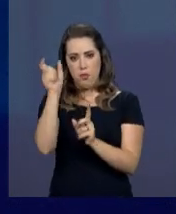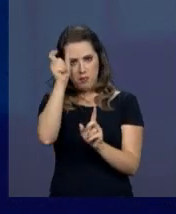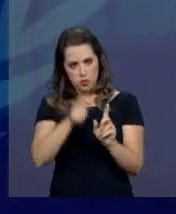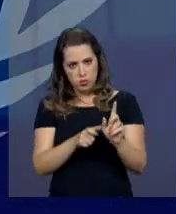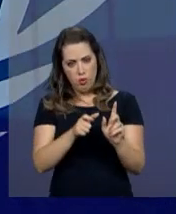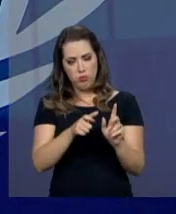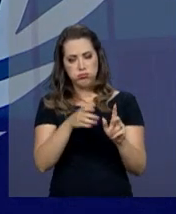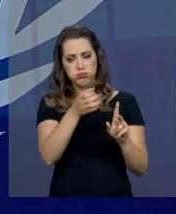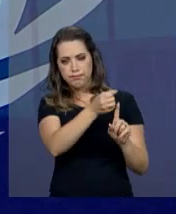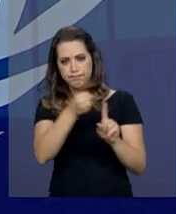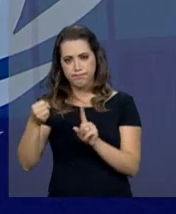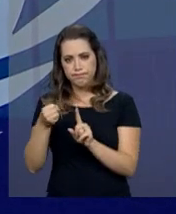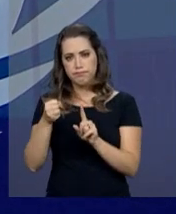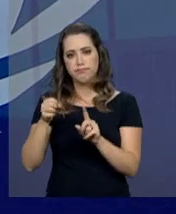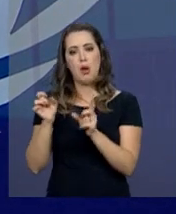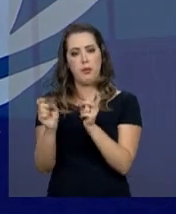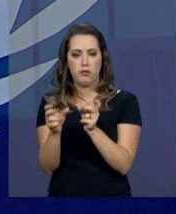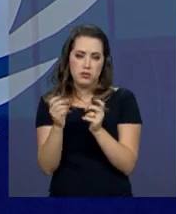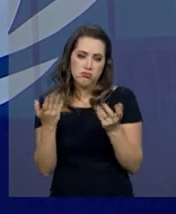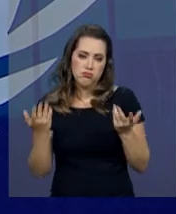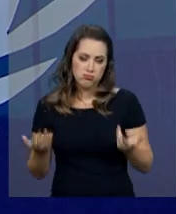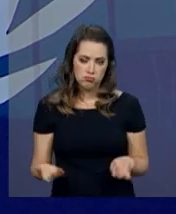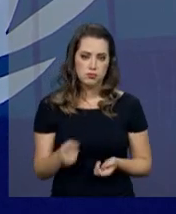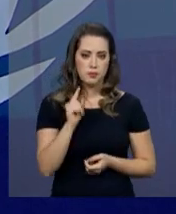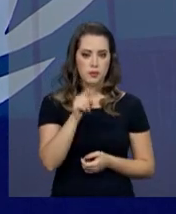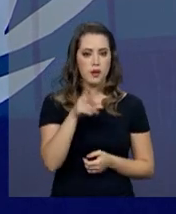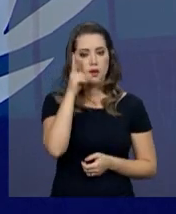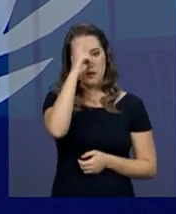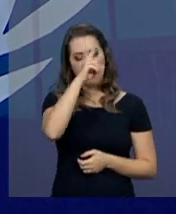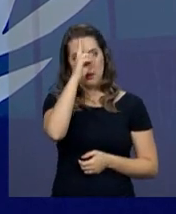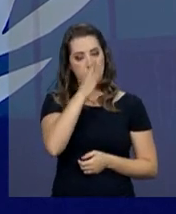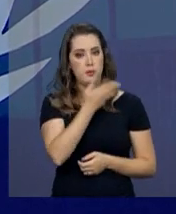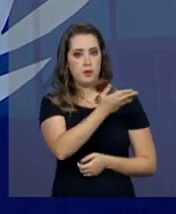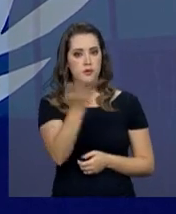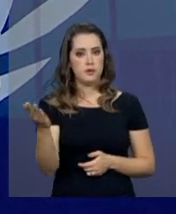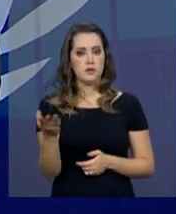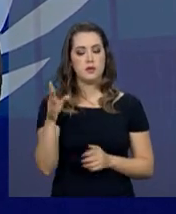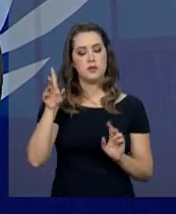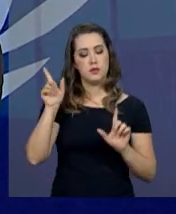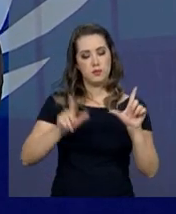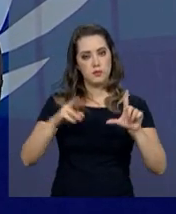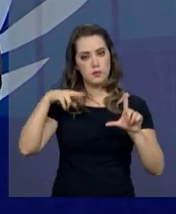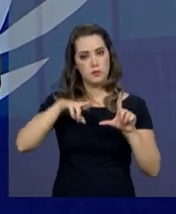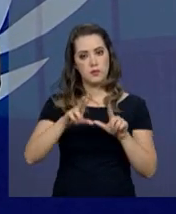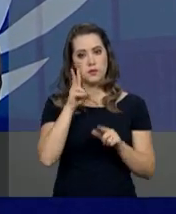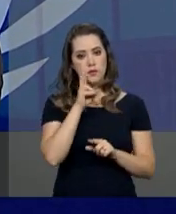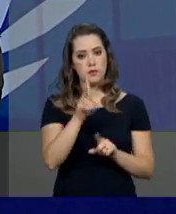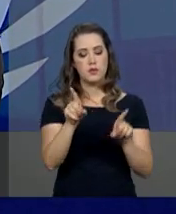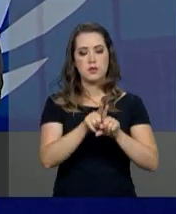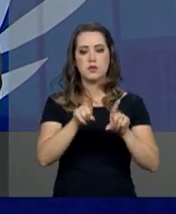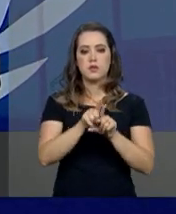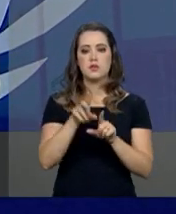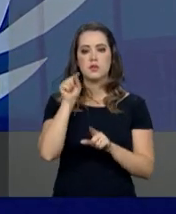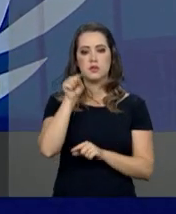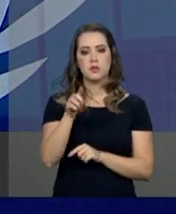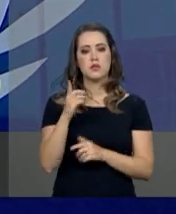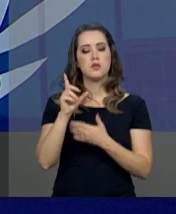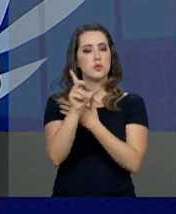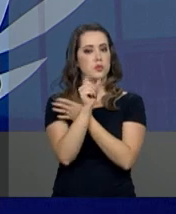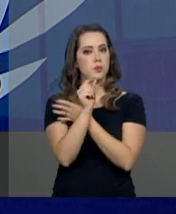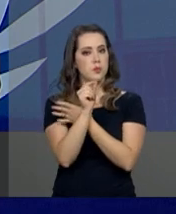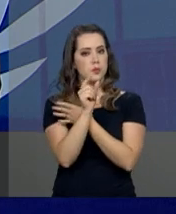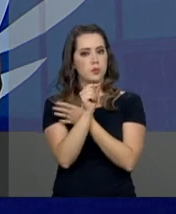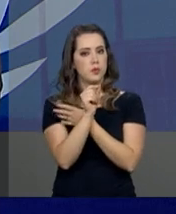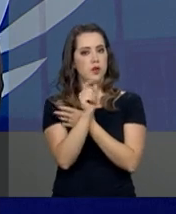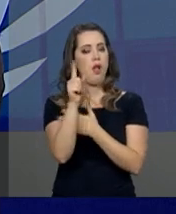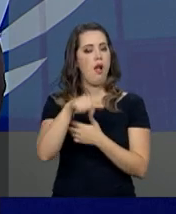assembléia das nações unidas eu lembro pra você que acompanha a gente aqui na transmissão que a compõem também a nossa cobertura lá no twitter na